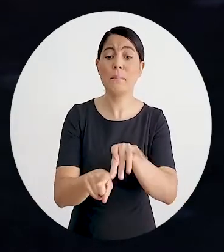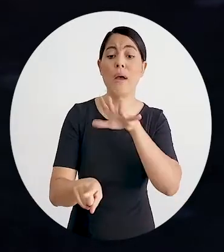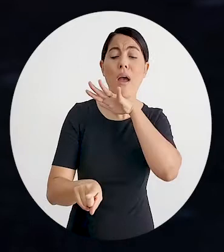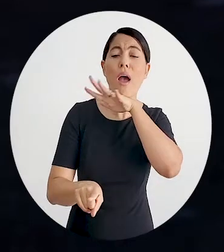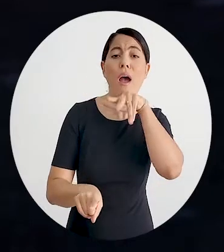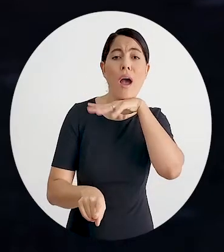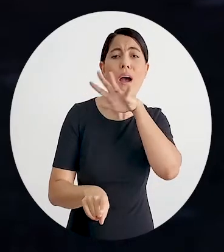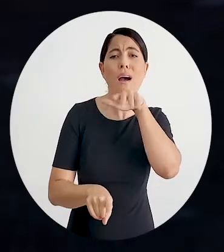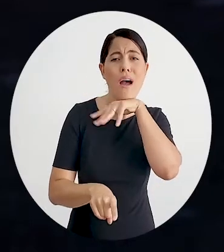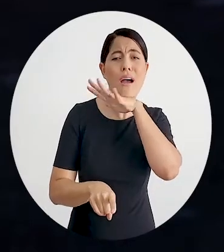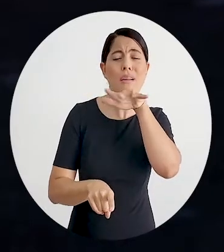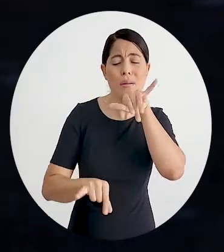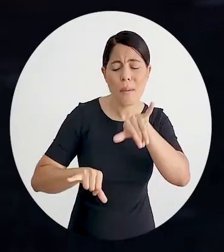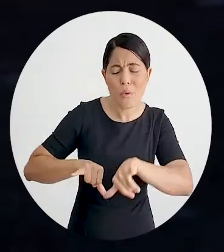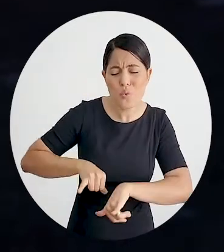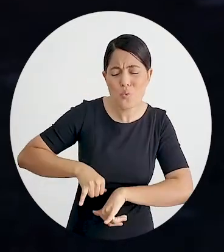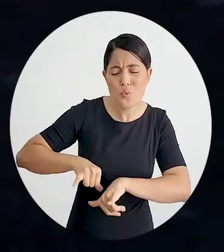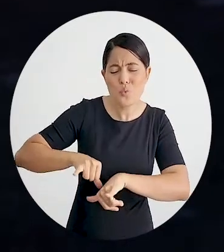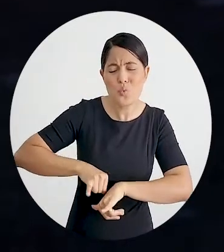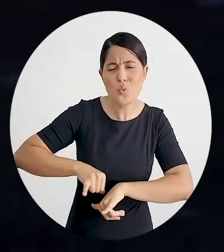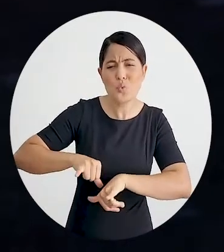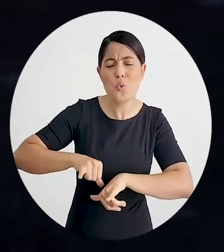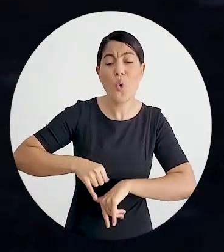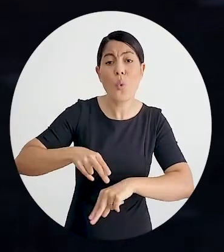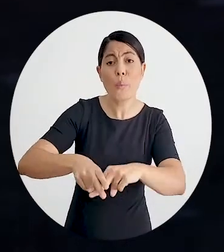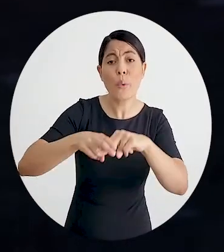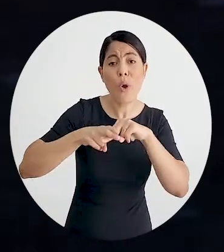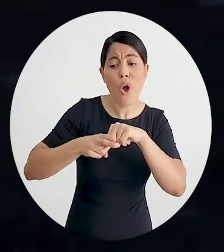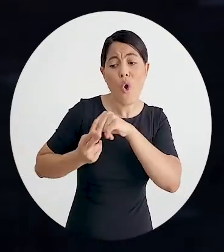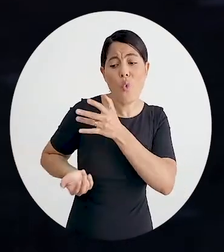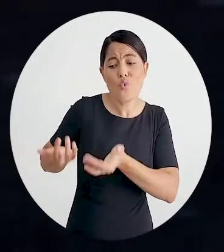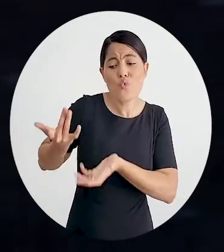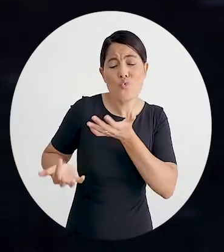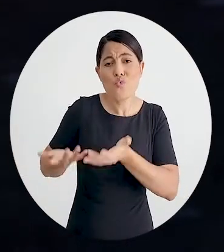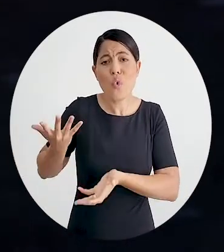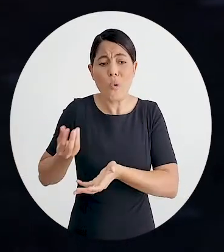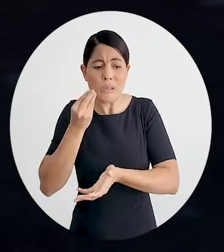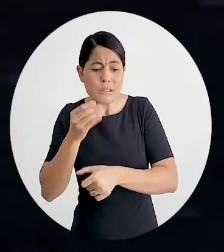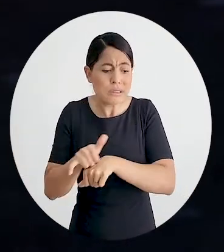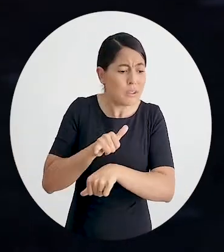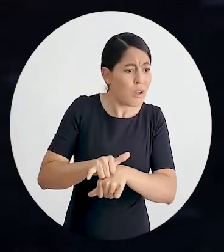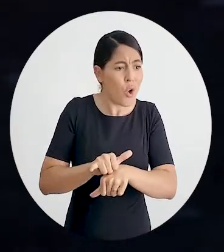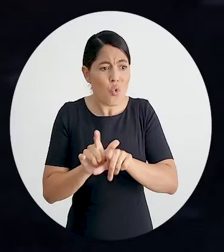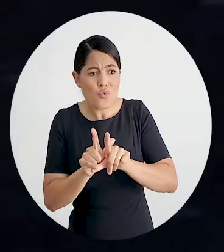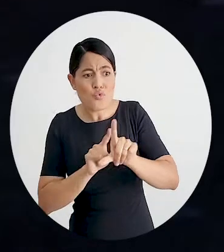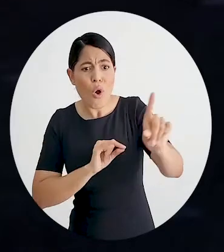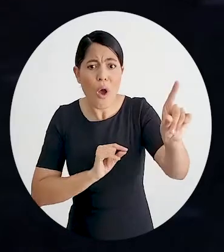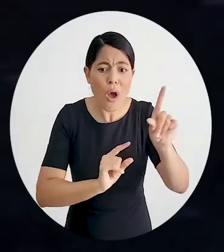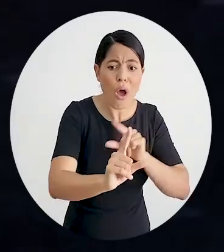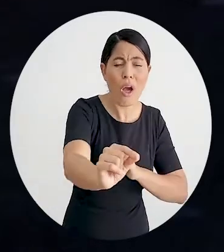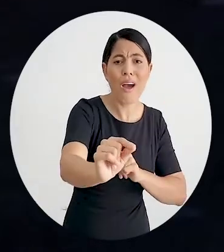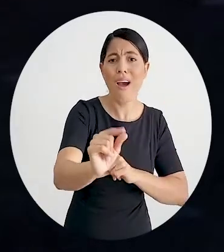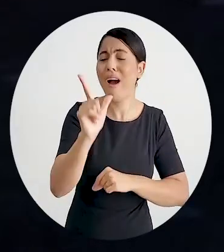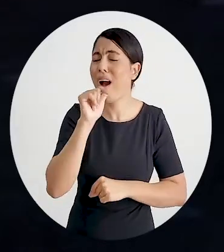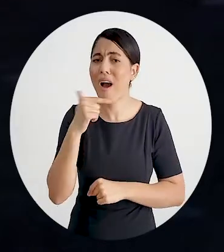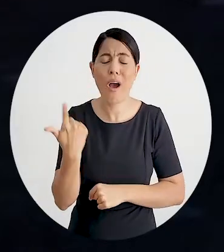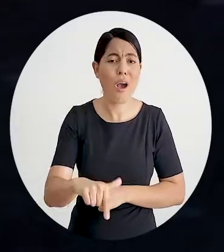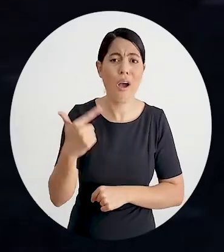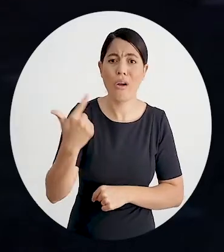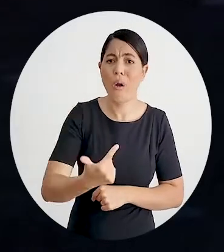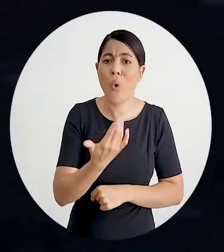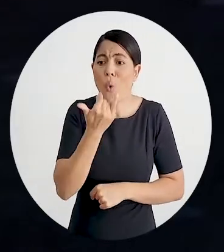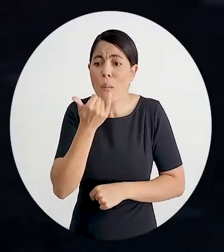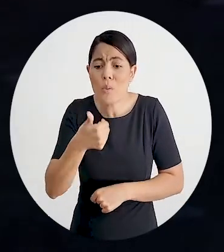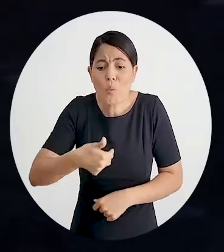animais silvestres estão sofrendo, eles estão fugindo do fogo, estão sem água, estão sem comida e